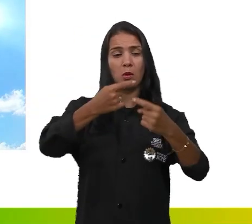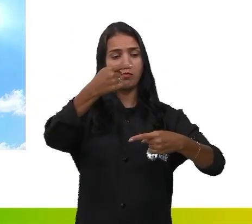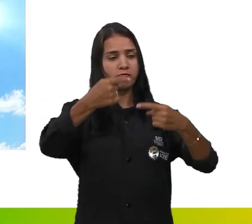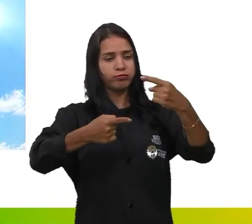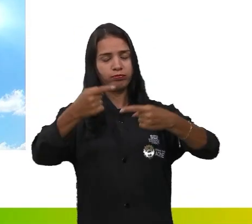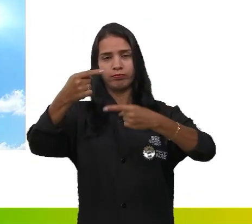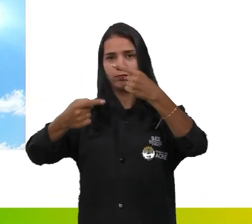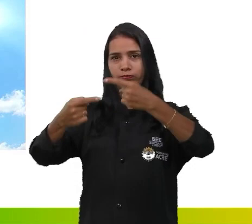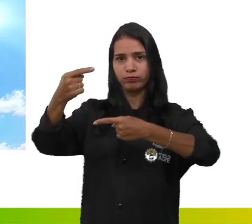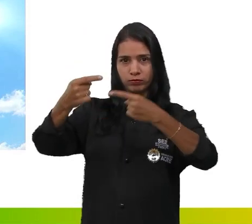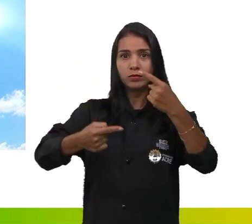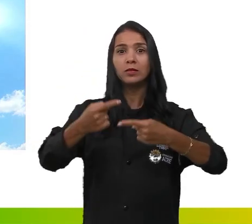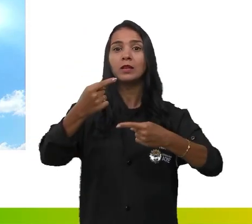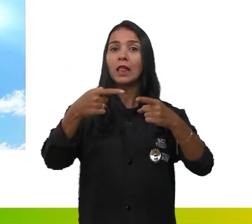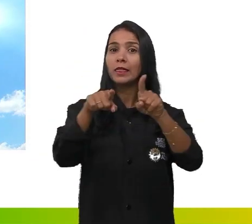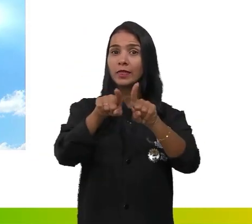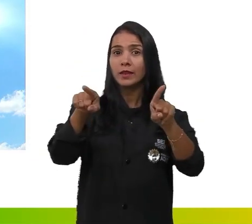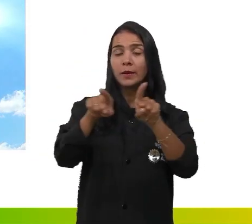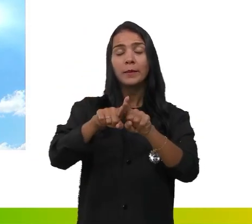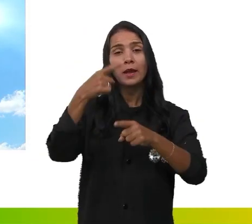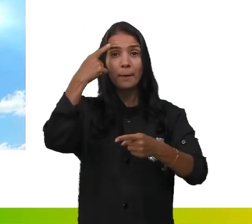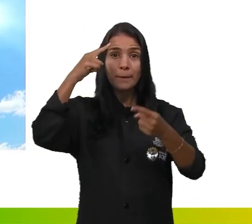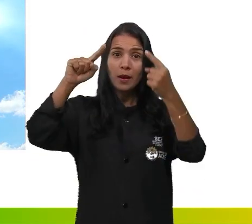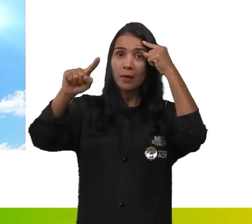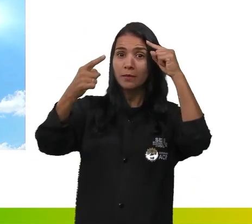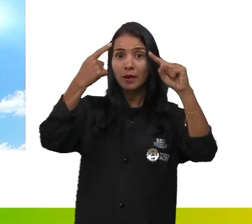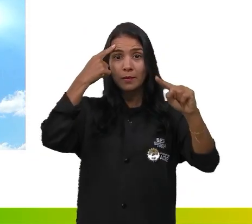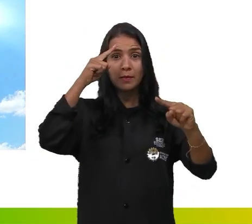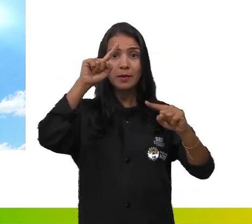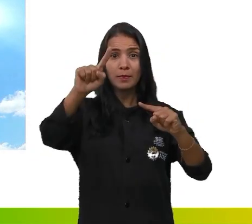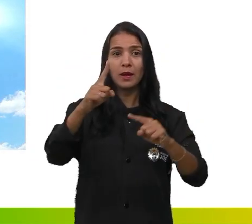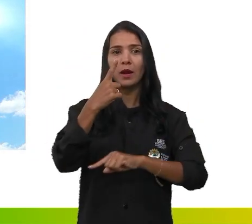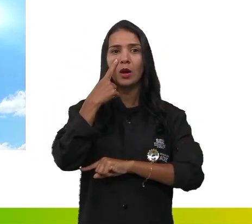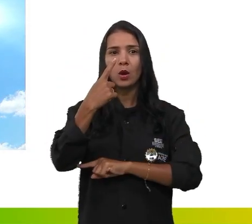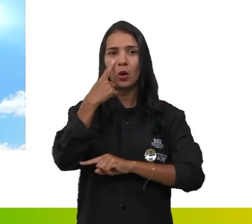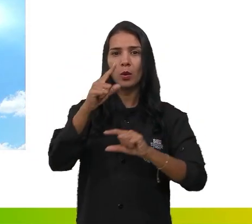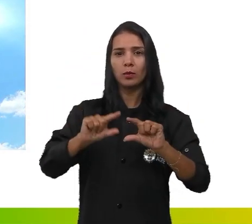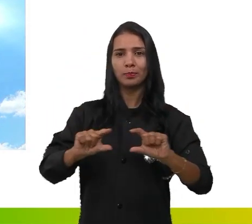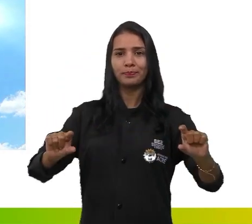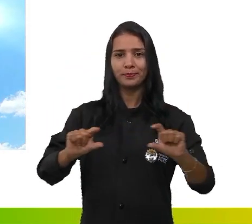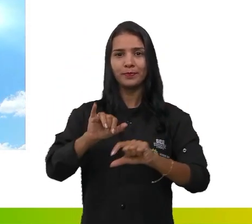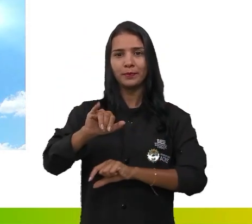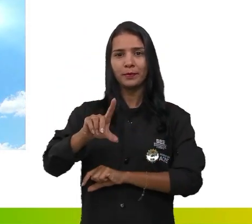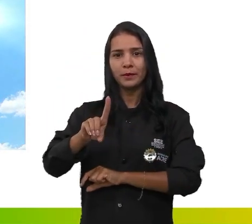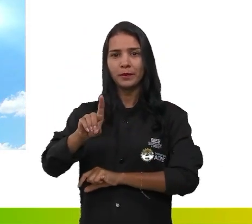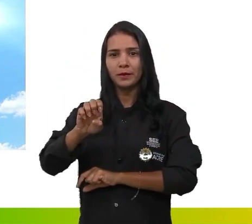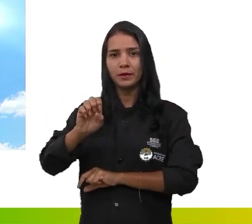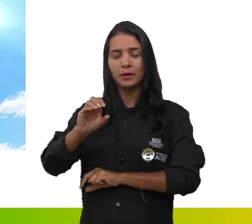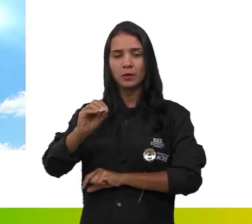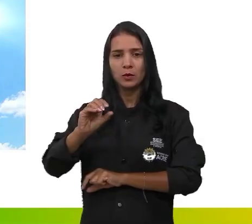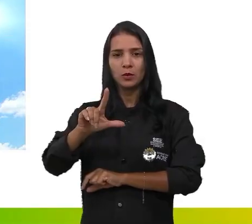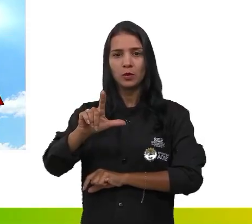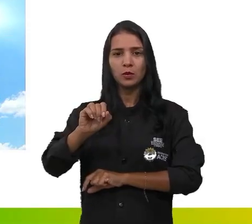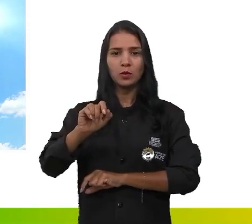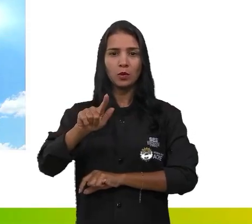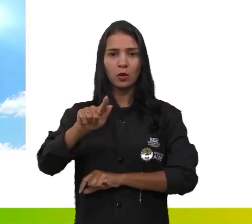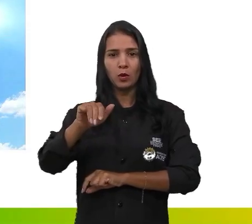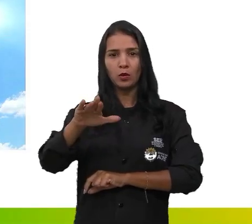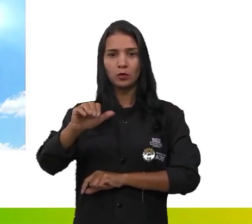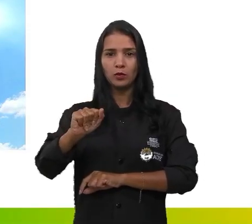disputa, diga-se de passagem, ideológica, tá? Vou até destacar aqui para vocês. Então, caracterizada pela